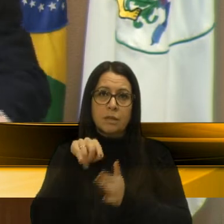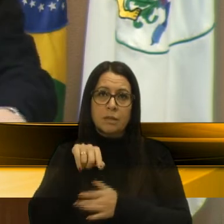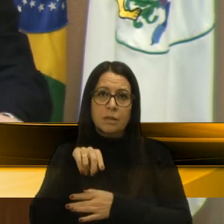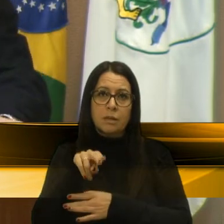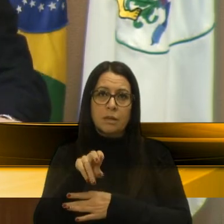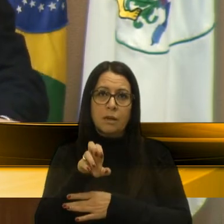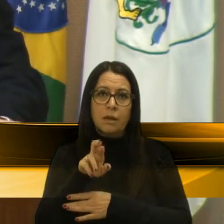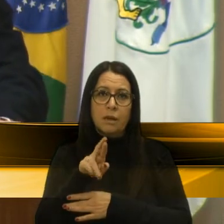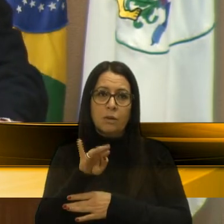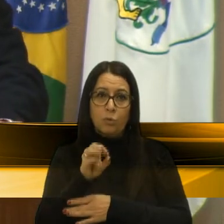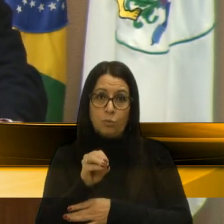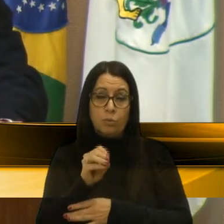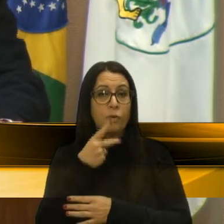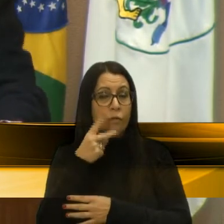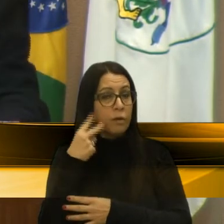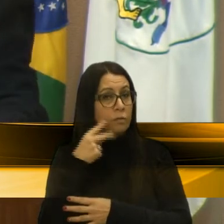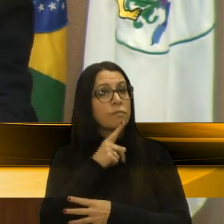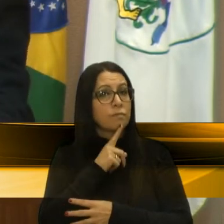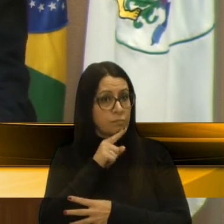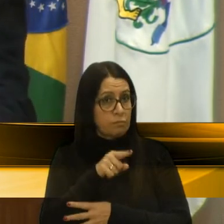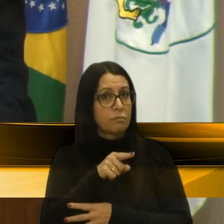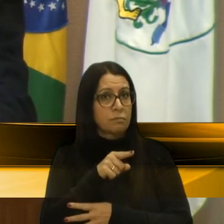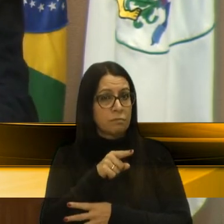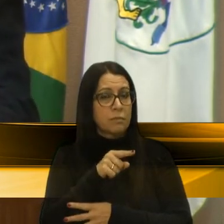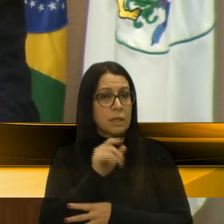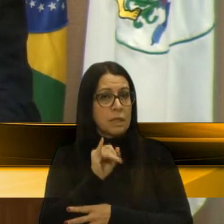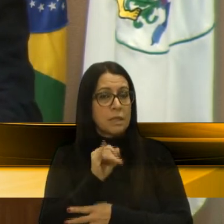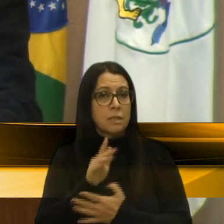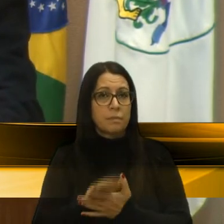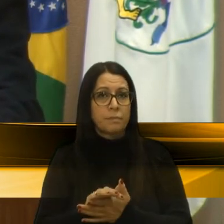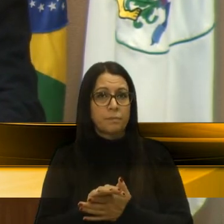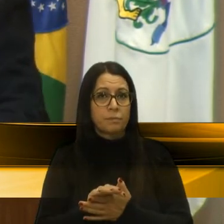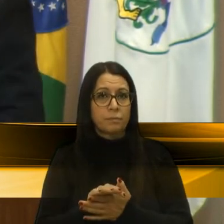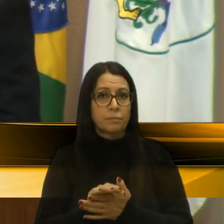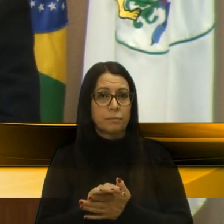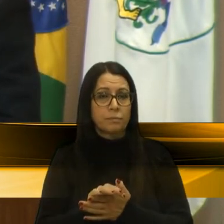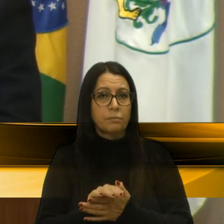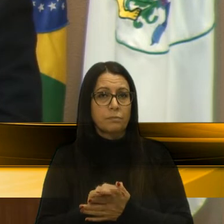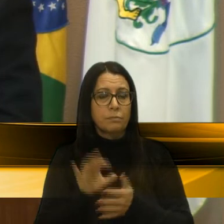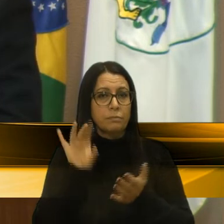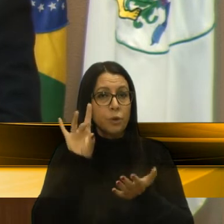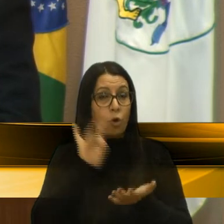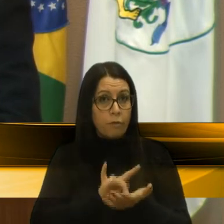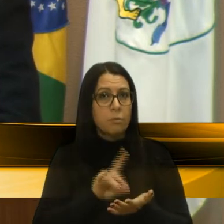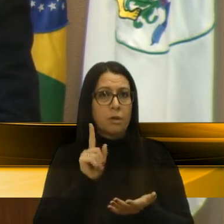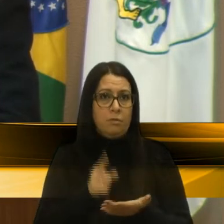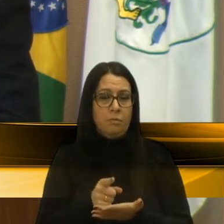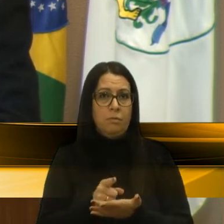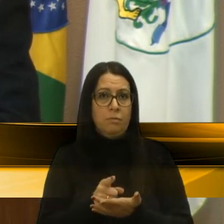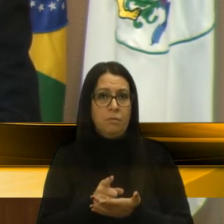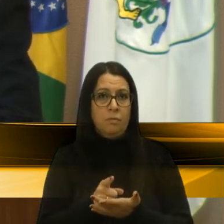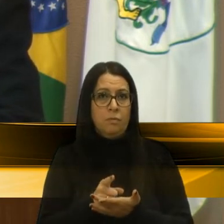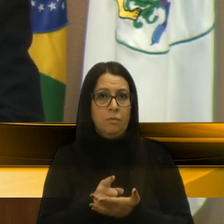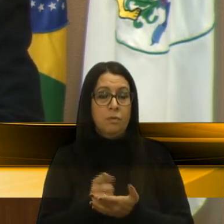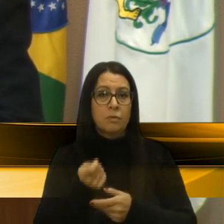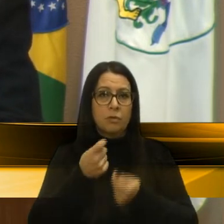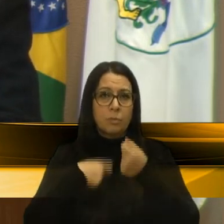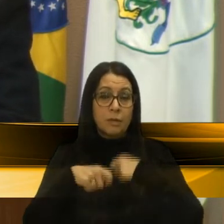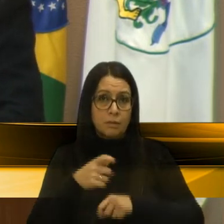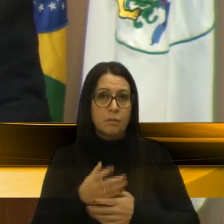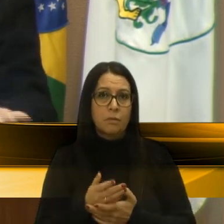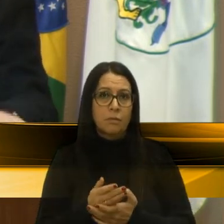graus negativos de temperatura em vários pontos do estado, e aqui em Caxias do Sul também as pessoas estão sobrecarregando a UPA Zona Norte e nós não conseguimos saber